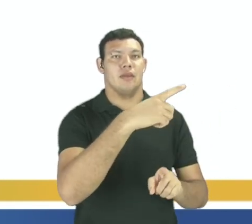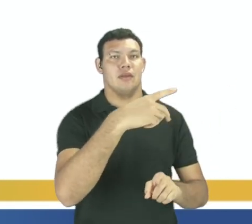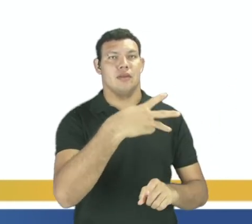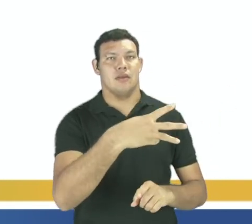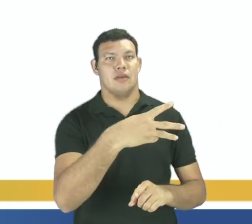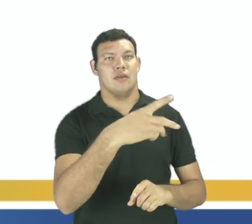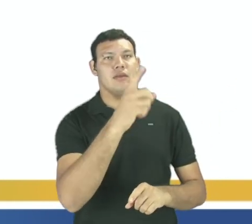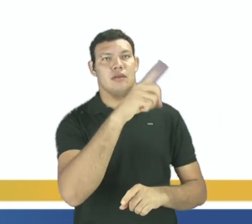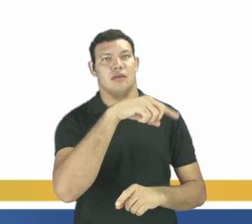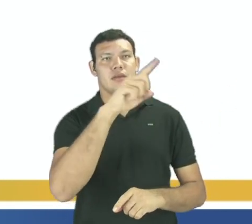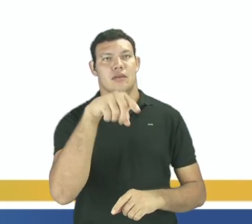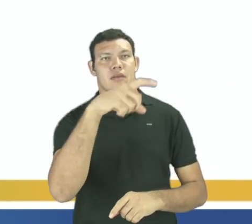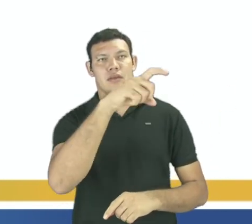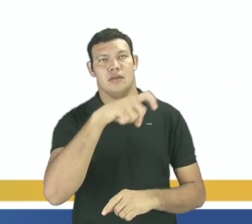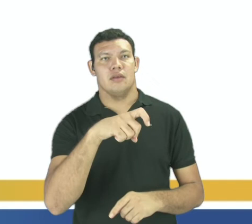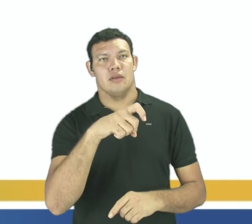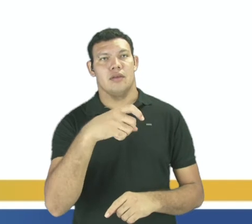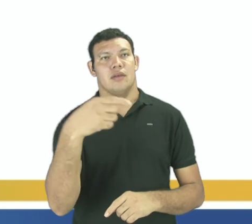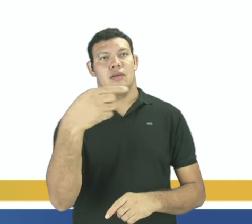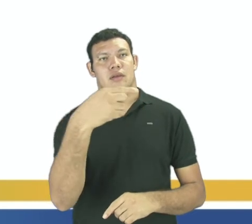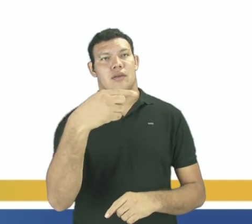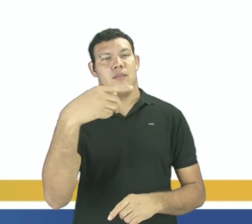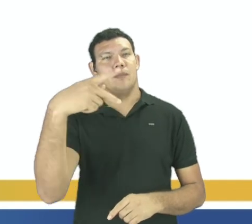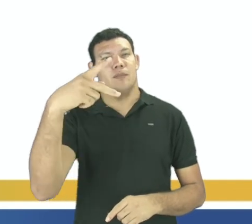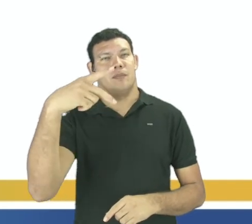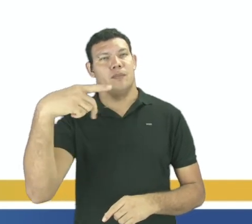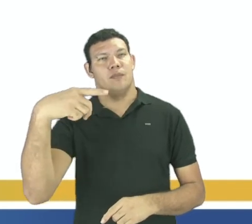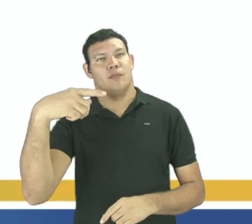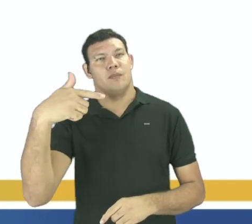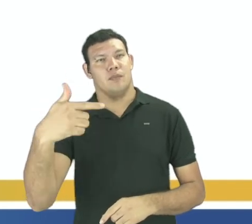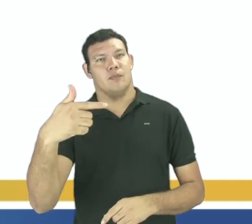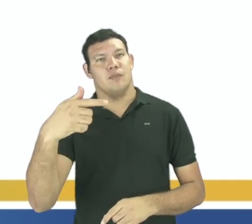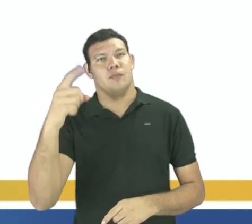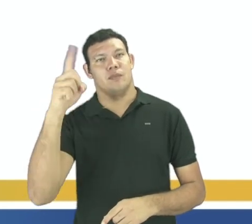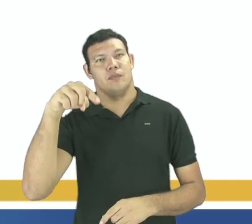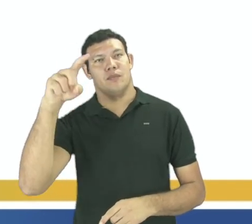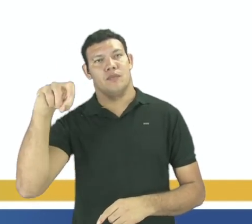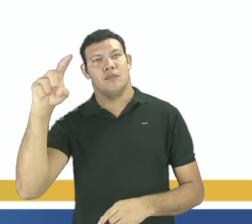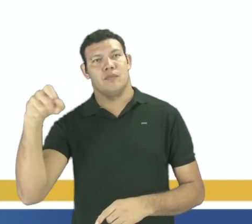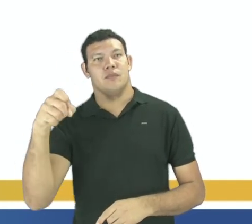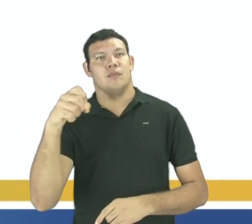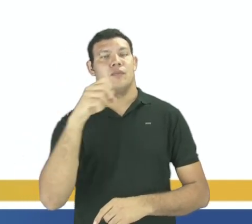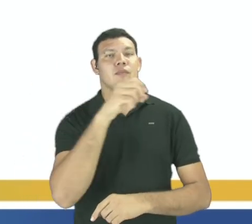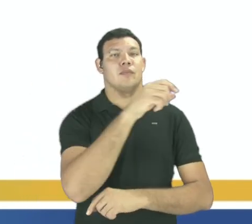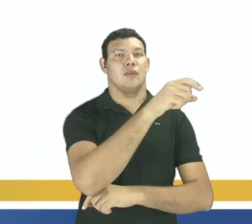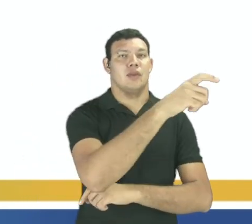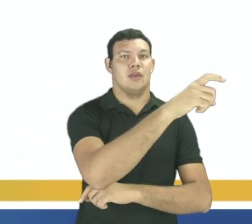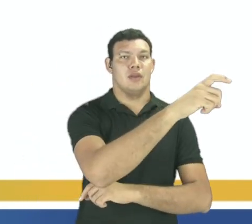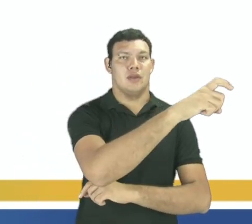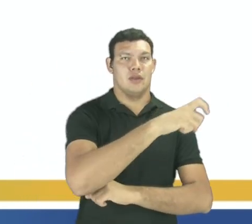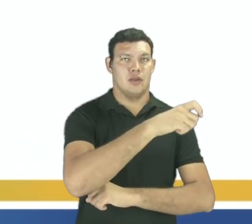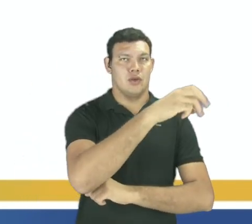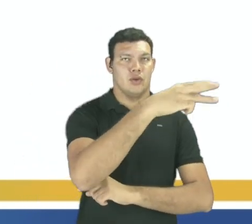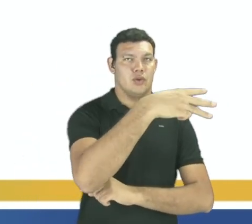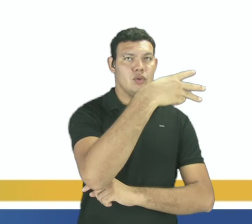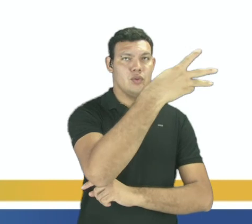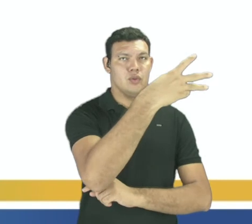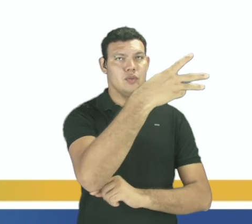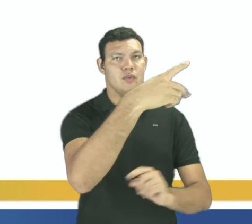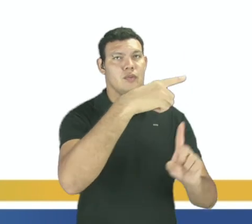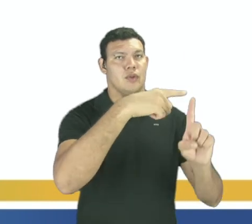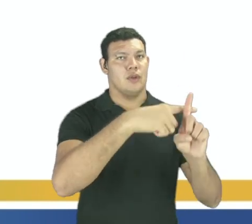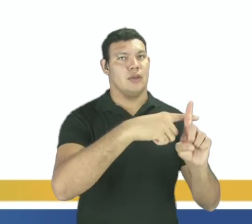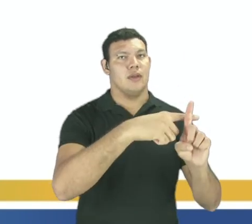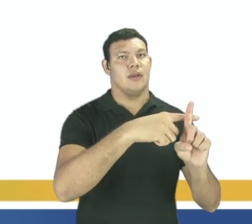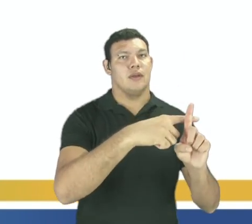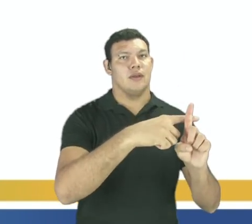não tem ninguém, só repete. E aí nós temos 1 menos 3. Aí vamos para o grau 1. Temos